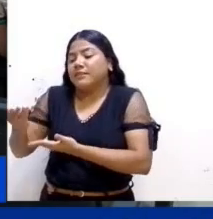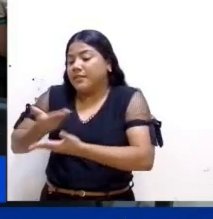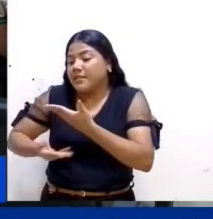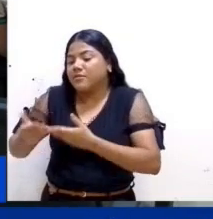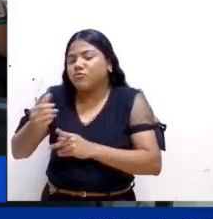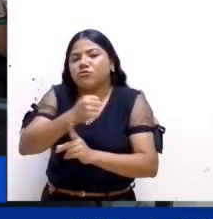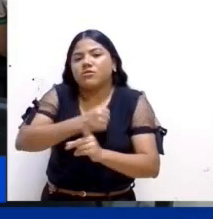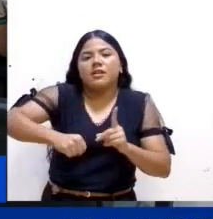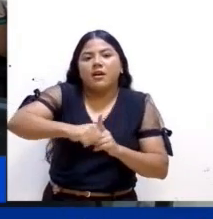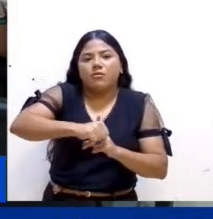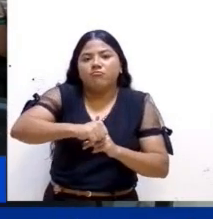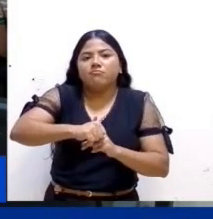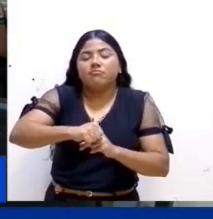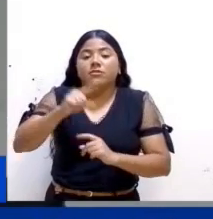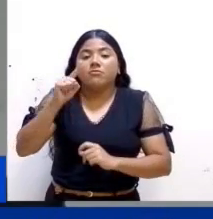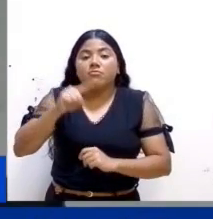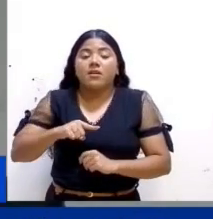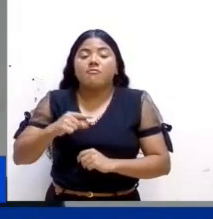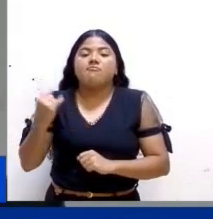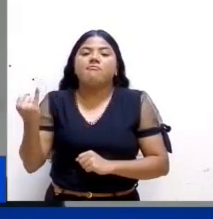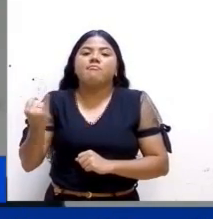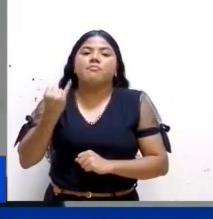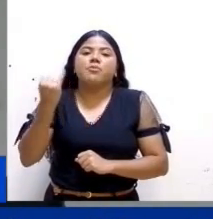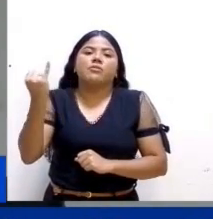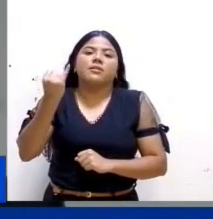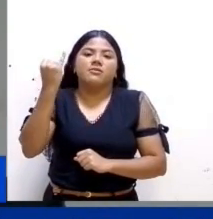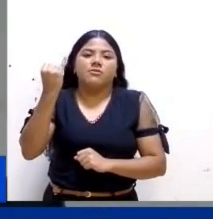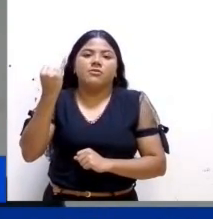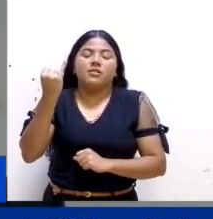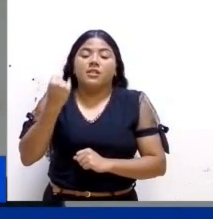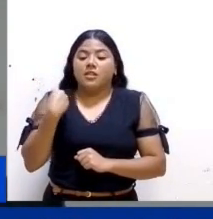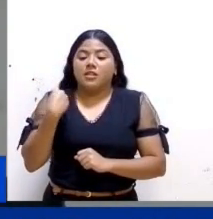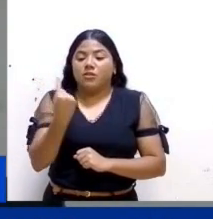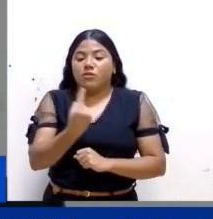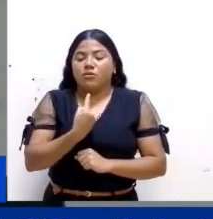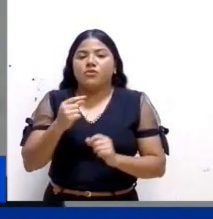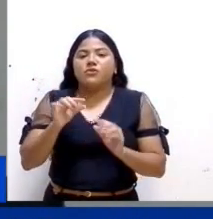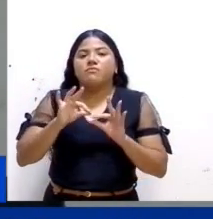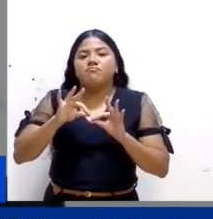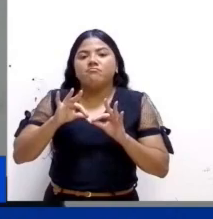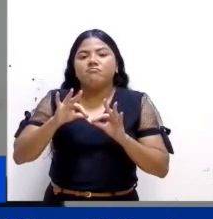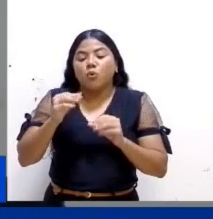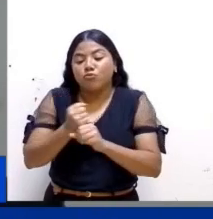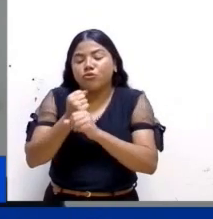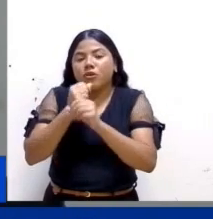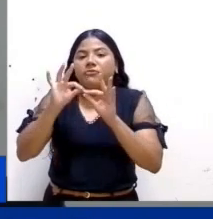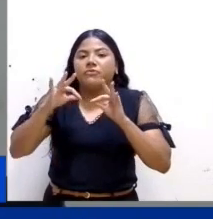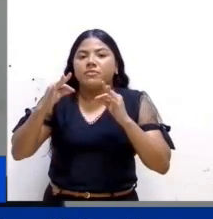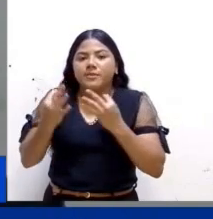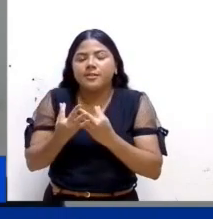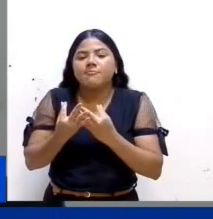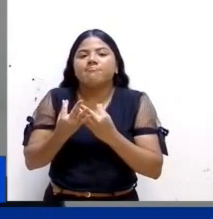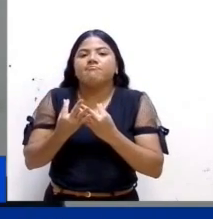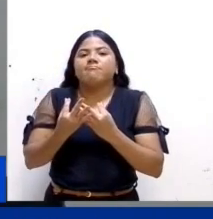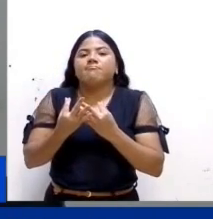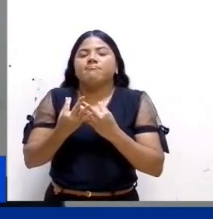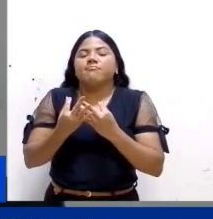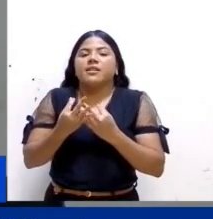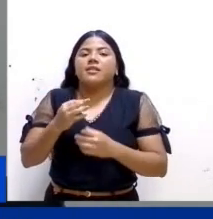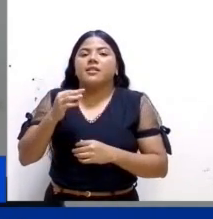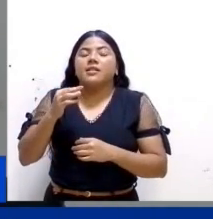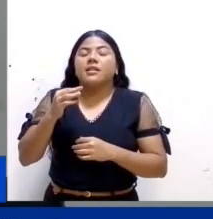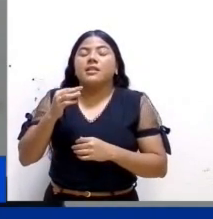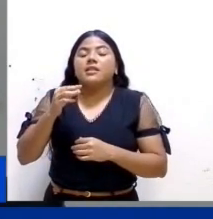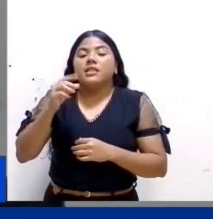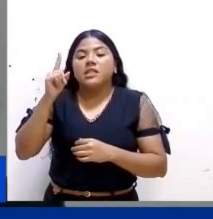tenhamos famílias socialmente saudáveis, estruturadas. Foco na palestrante Gabriela Valente.